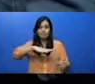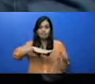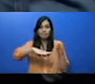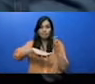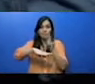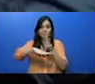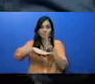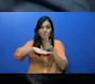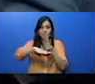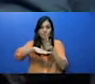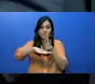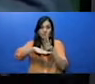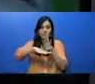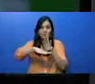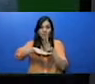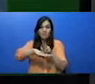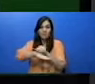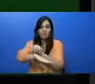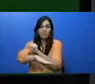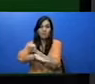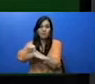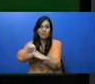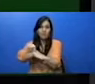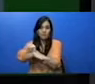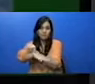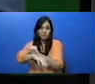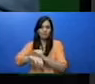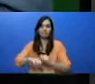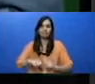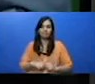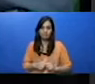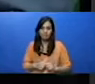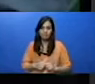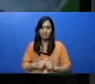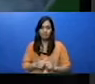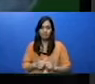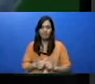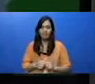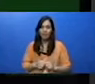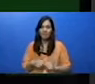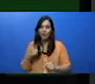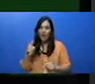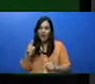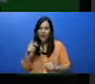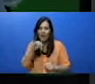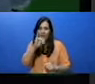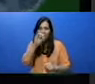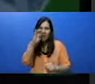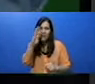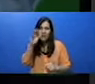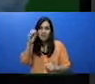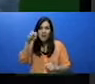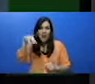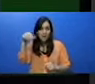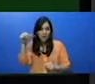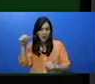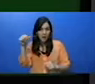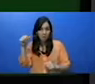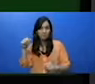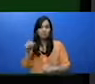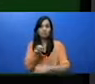Meio Ambiente e dos Recursos Naturais Renováveis. É um órgão, né, que